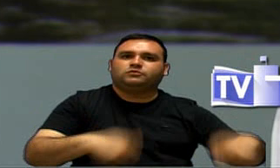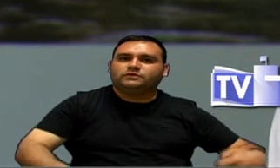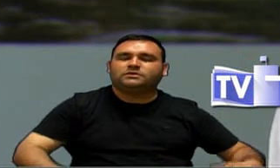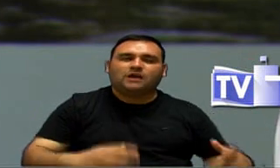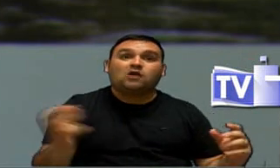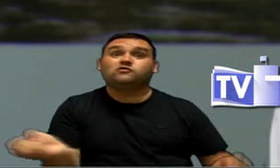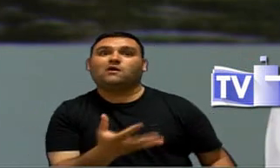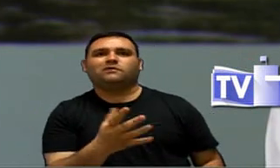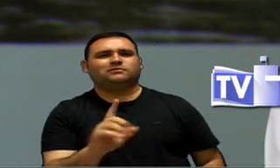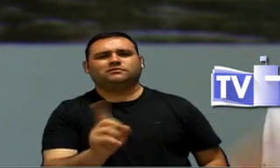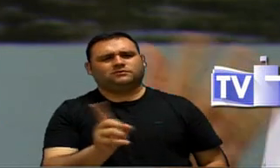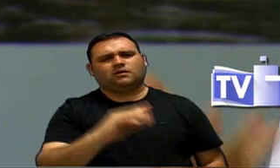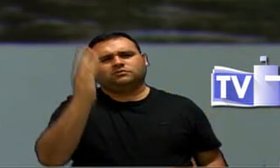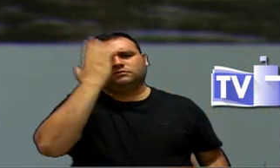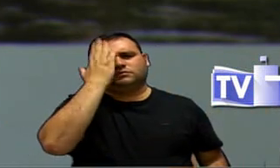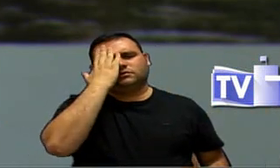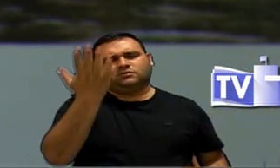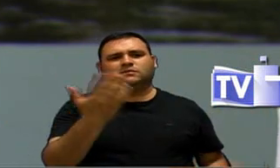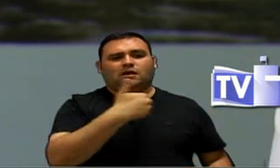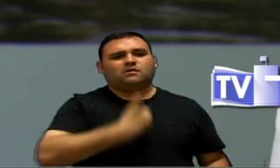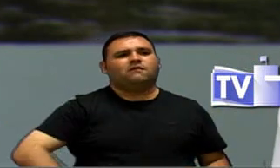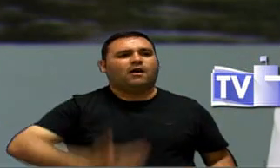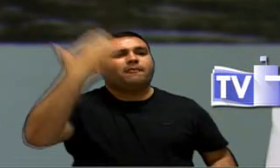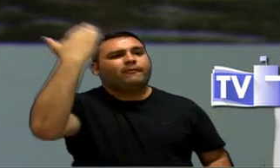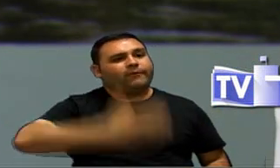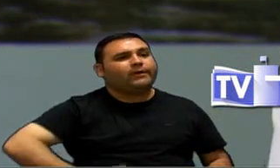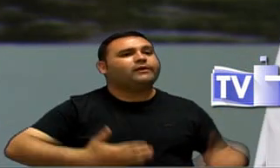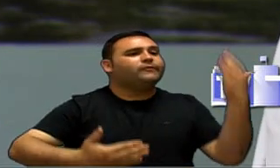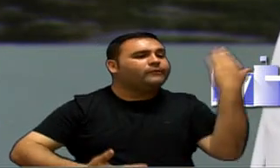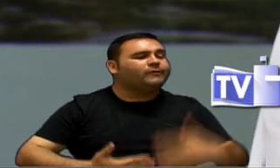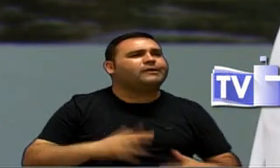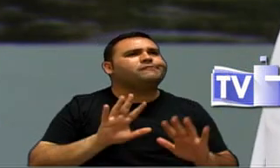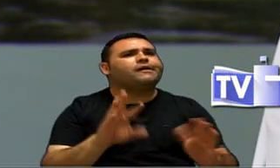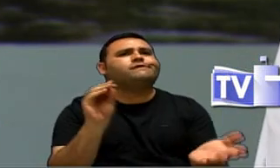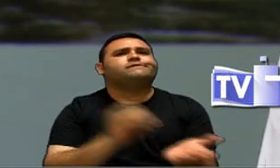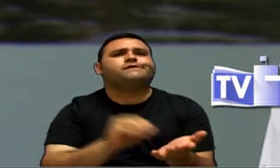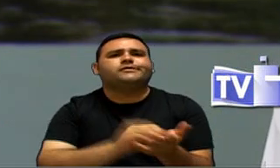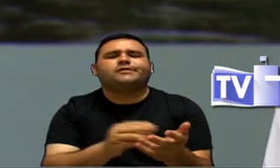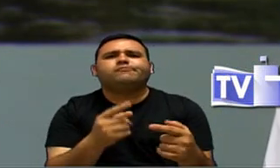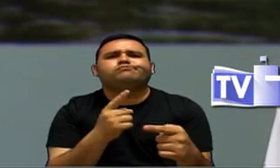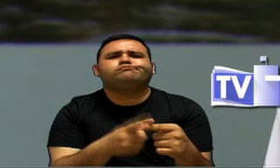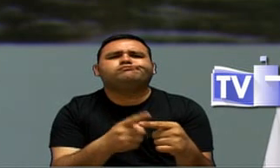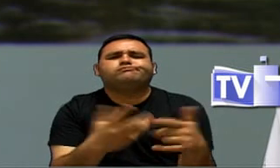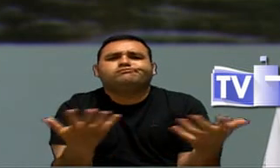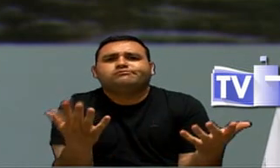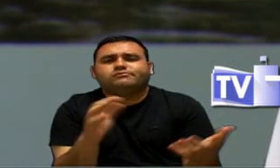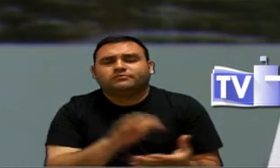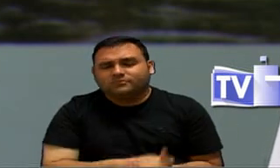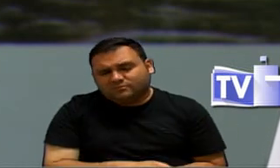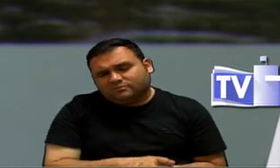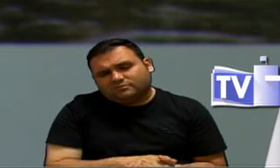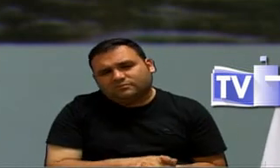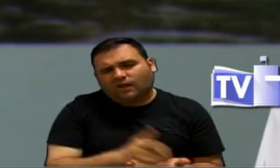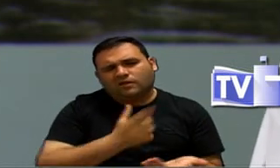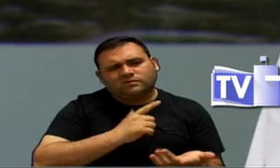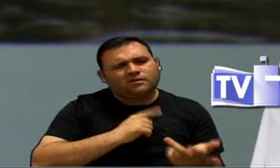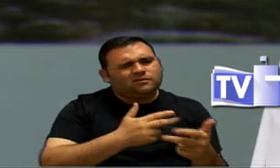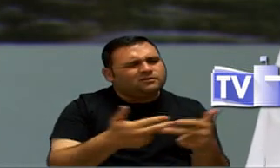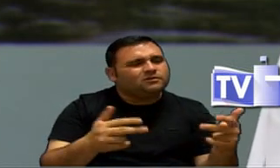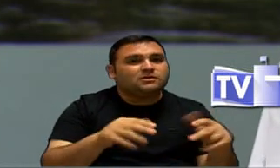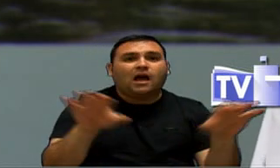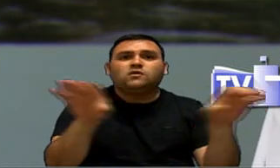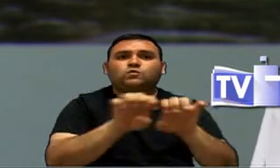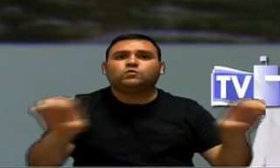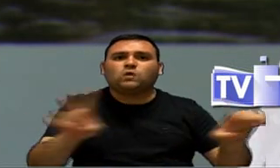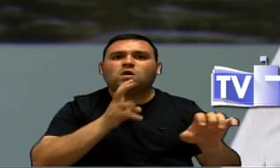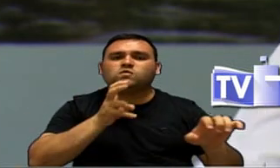aqui. Mas por que nenhum governador, eles prometem tudo isso em campanha e não é efetivo? Né? São coisas assim, as estruturas